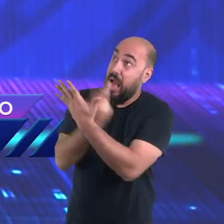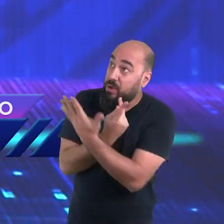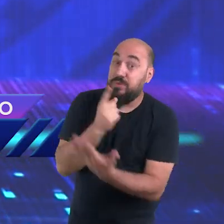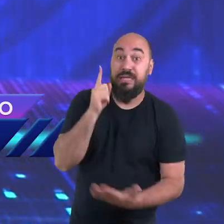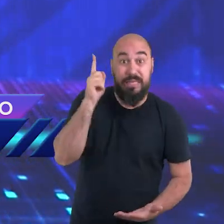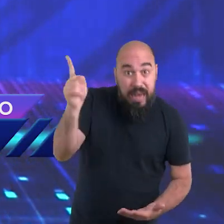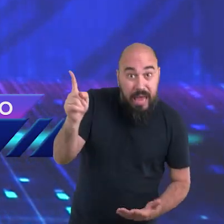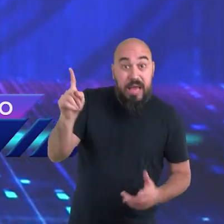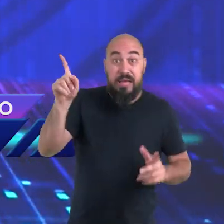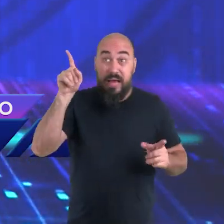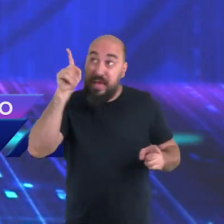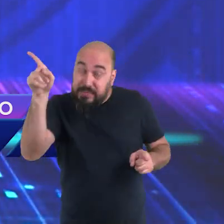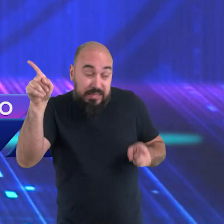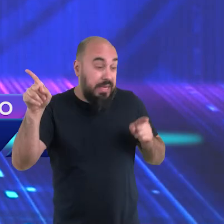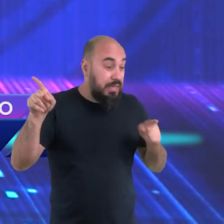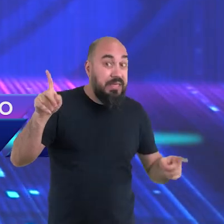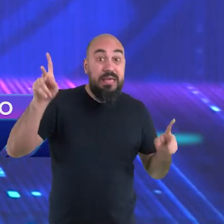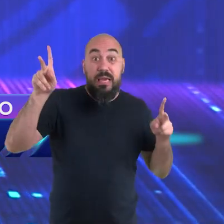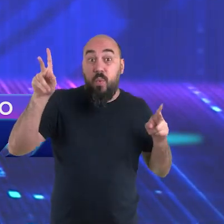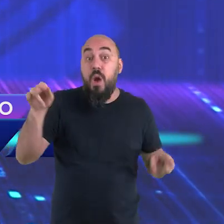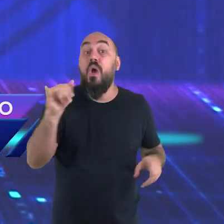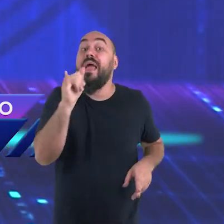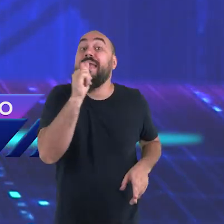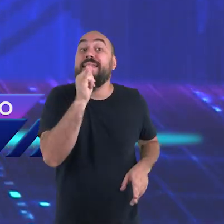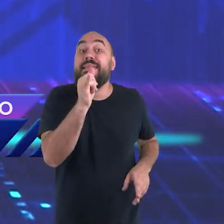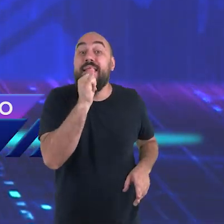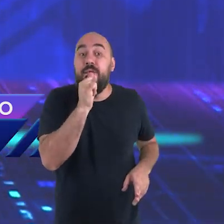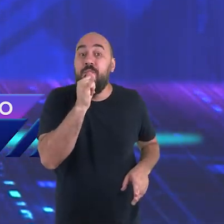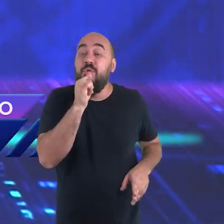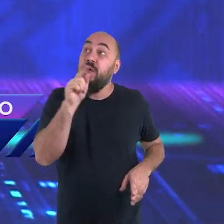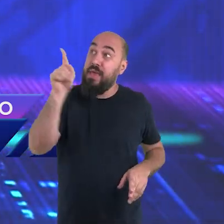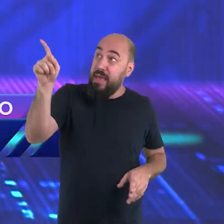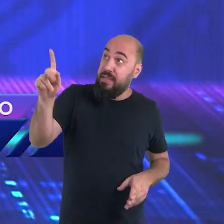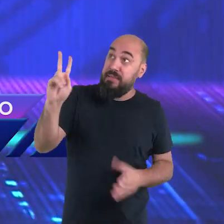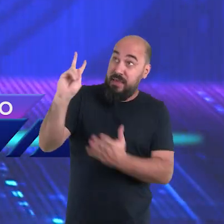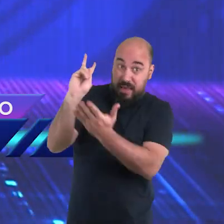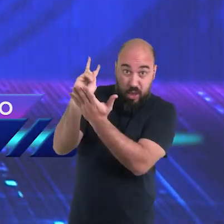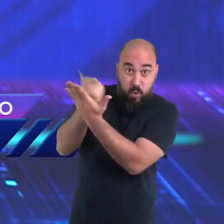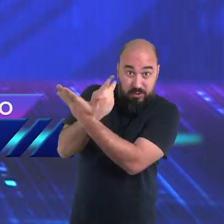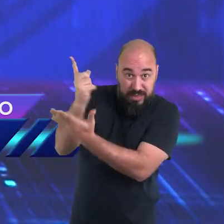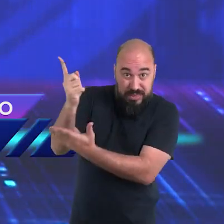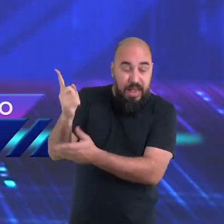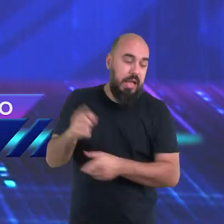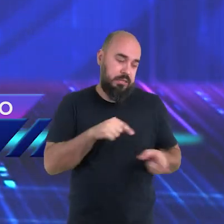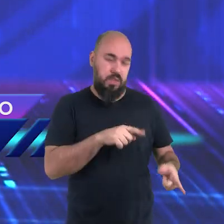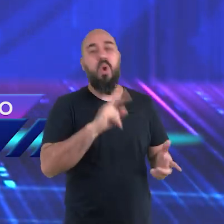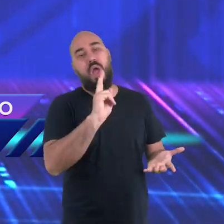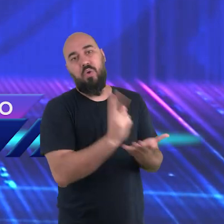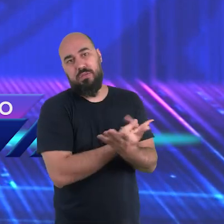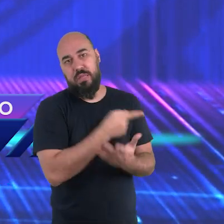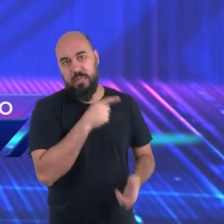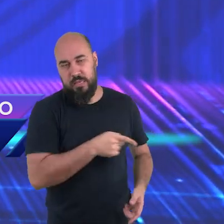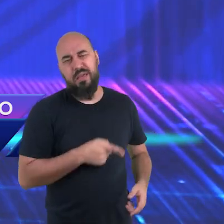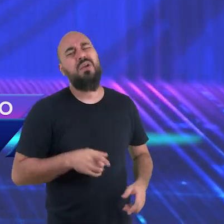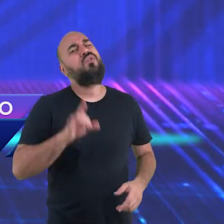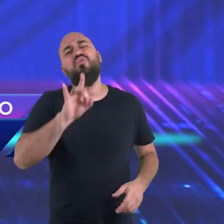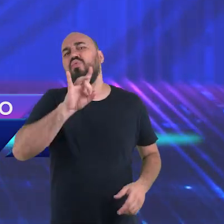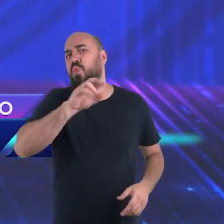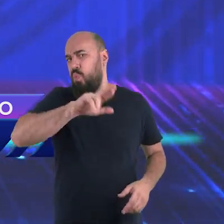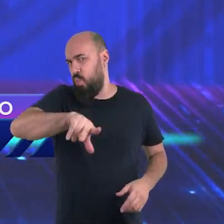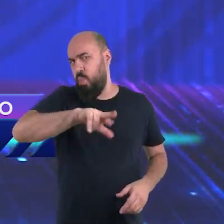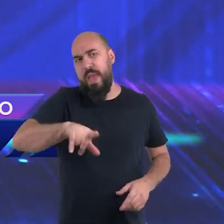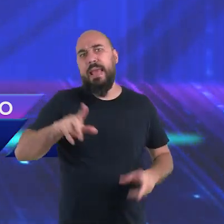céu. O que acontece aqui no modelo que Deus deixou também aponta para o modelo celestial. Claro que não é exatamente igual, porque